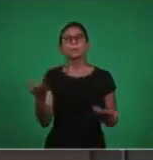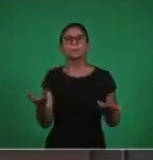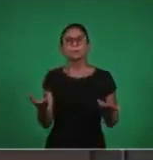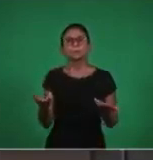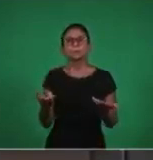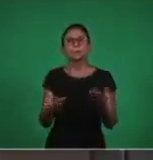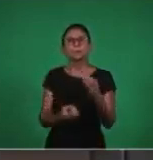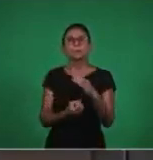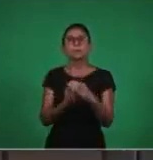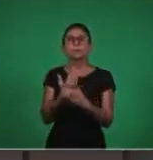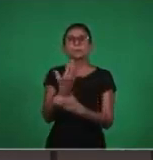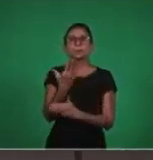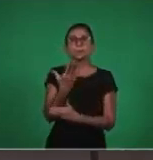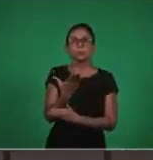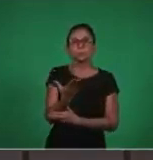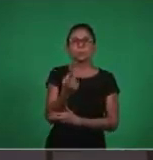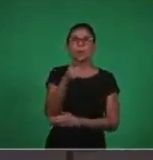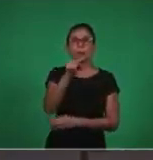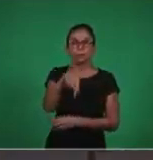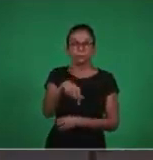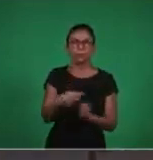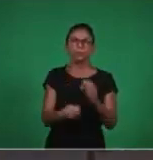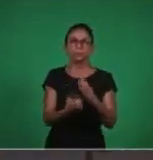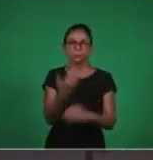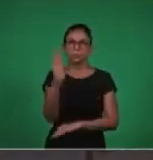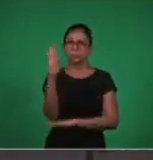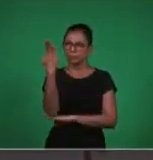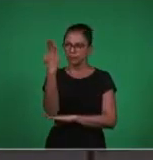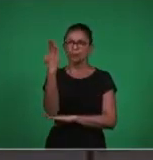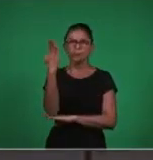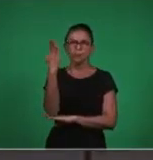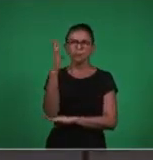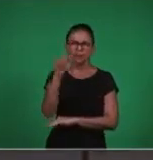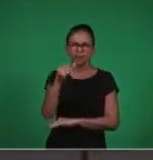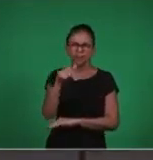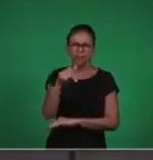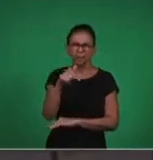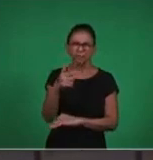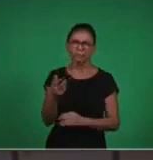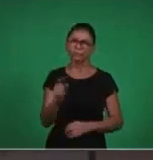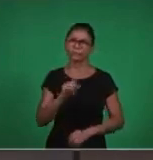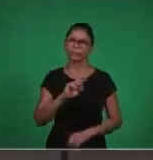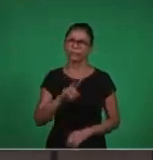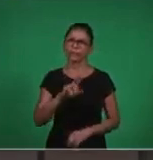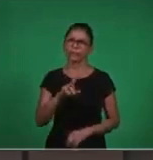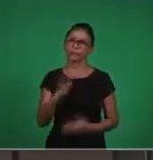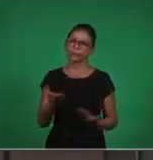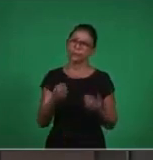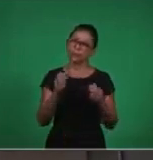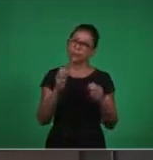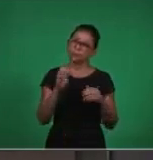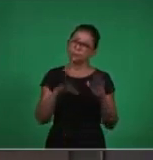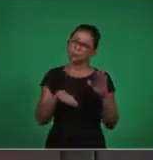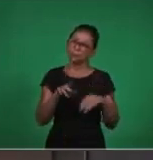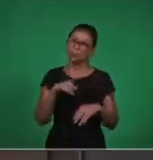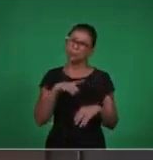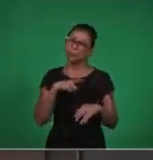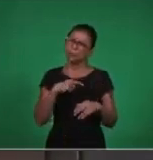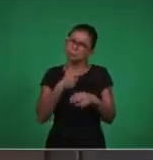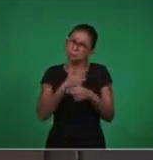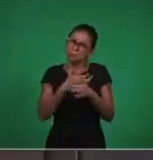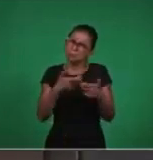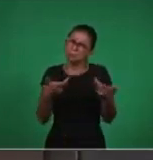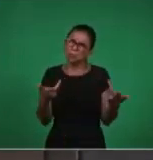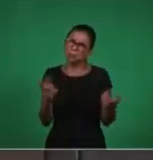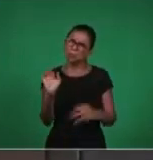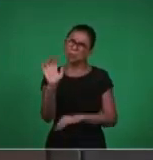matéria, dessa madeira que aqui está. Você pode ter elementos dessa madeira, mas você não saiu daqui. Você pode ter, como